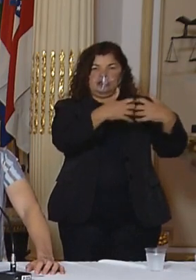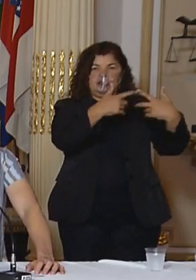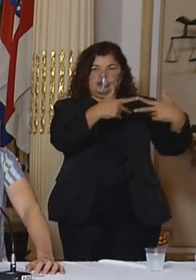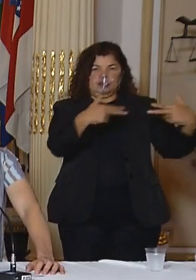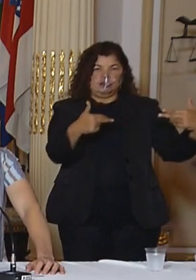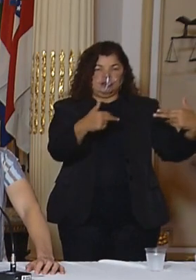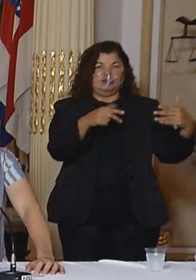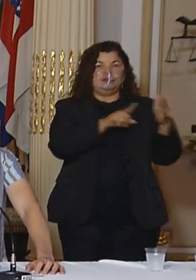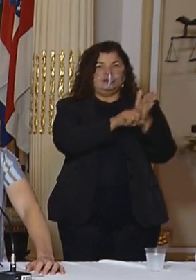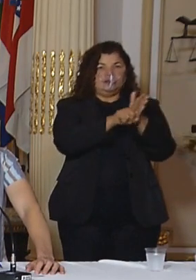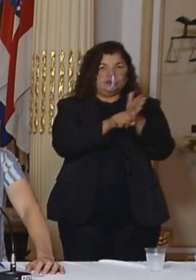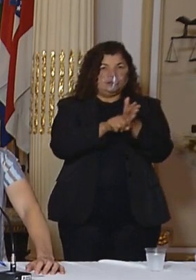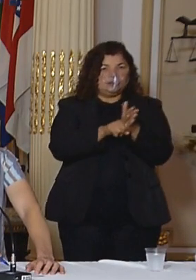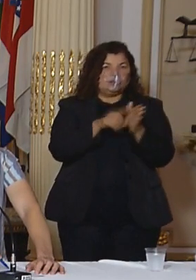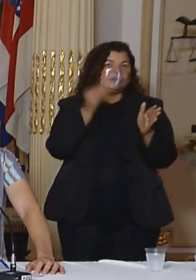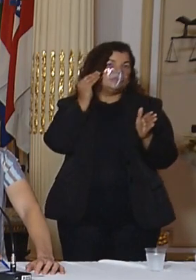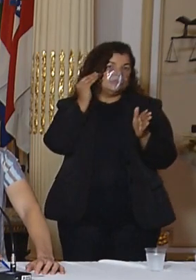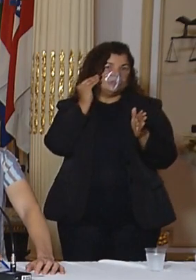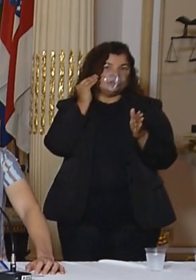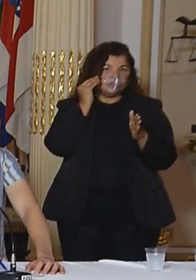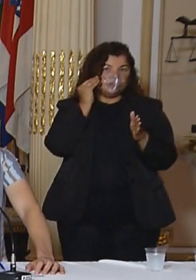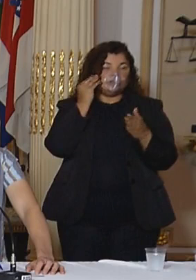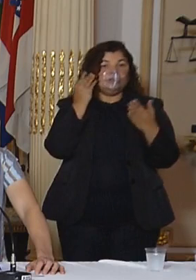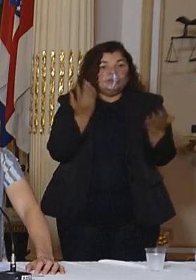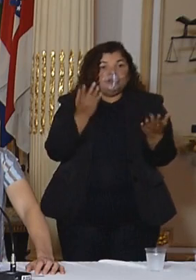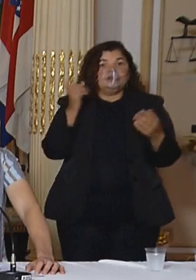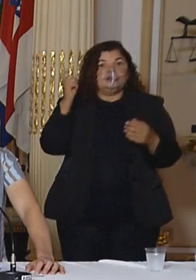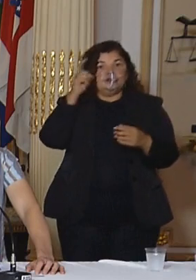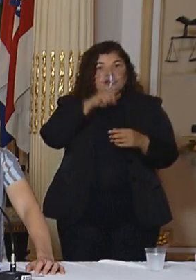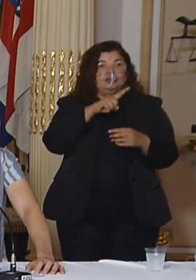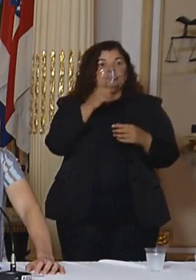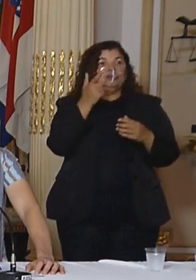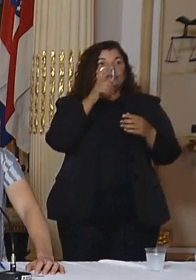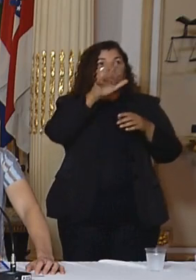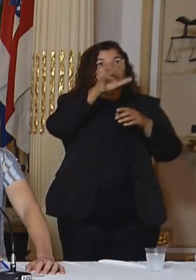RT-PCR. Há uma dificuldade grande de importação de